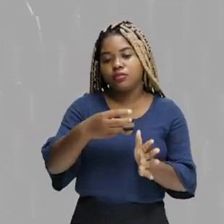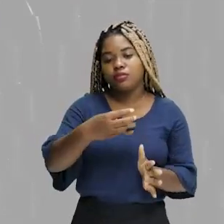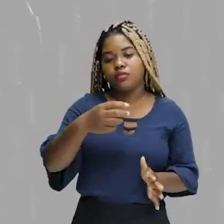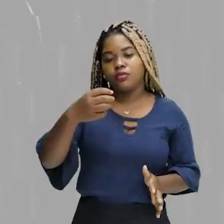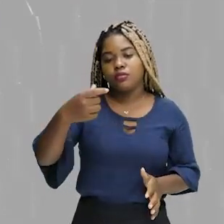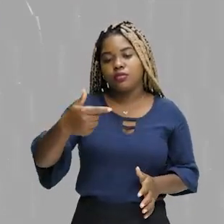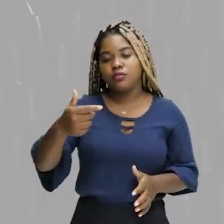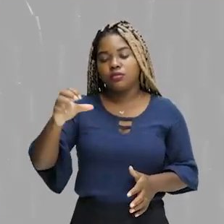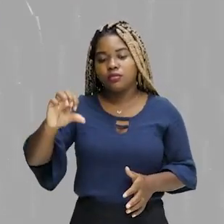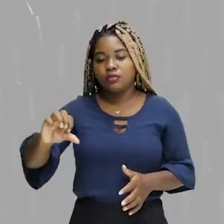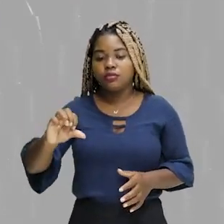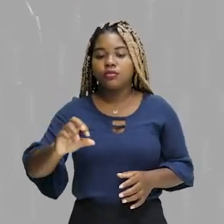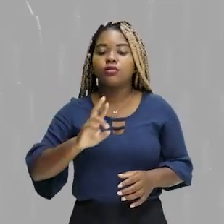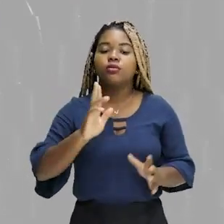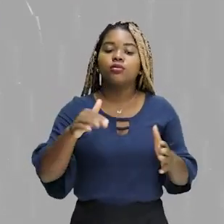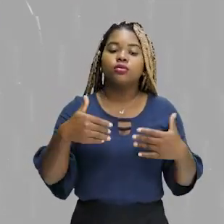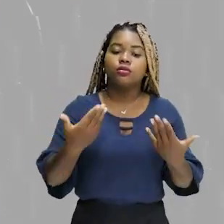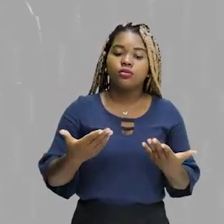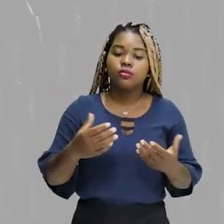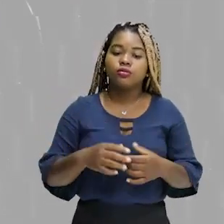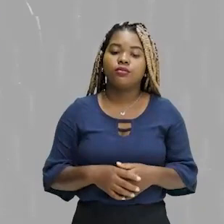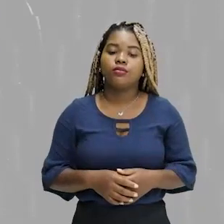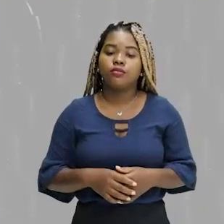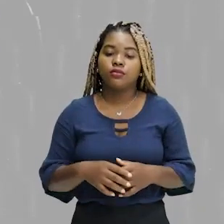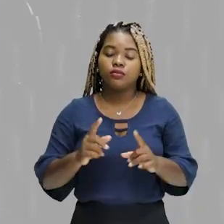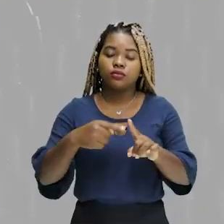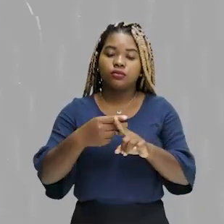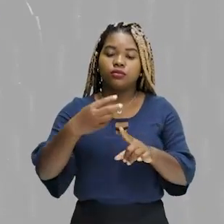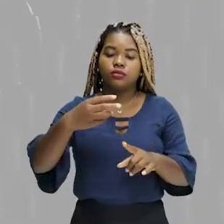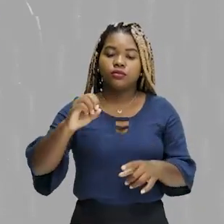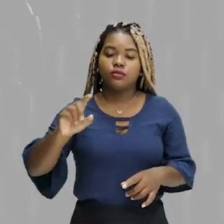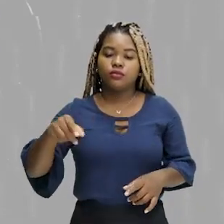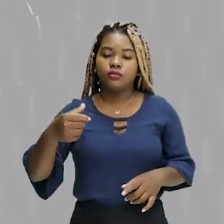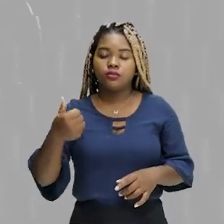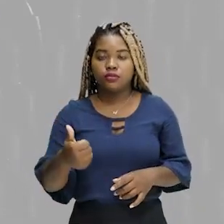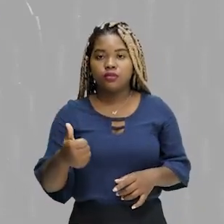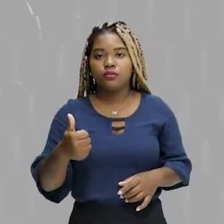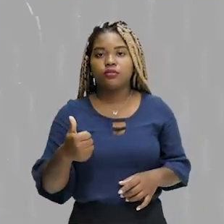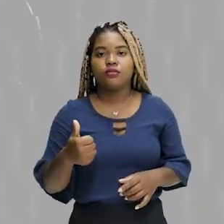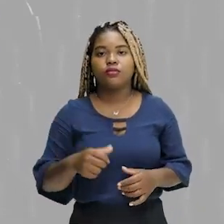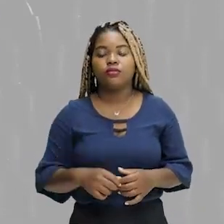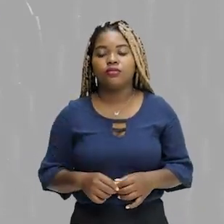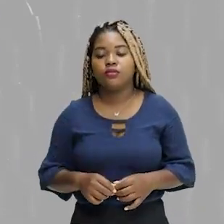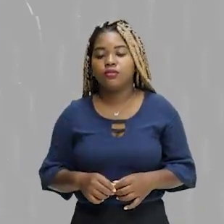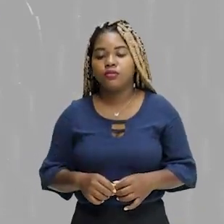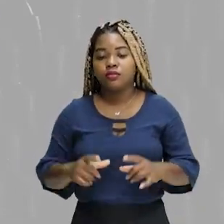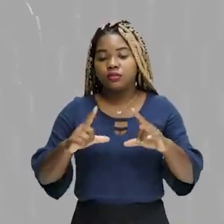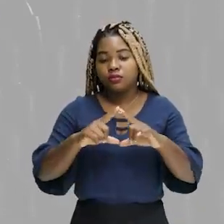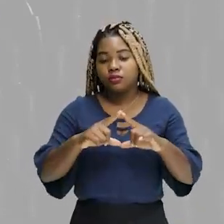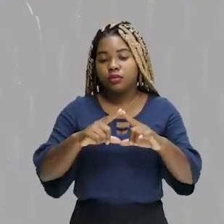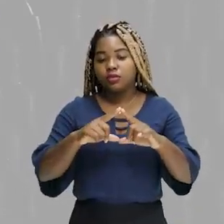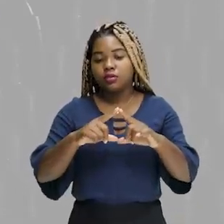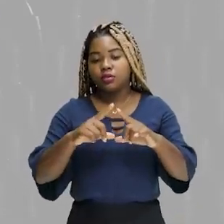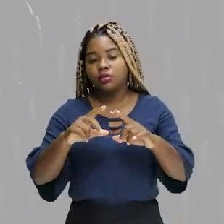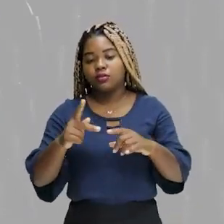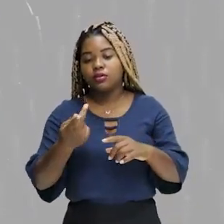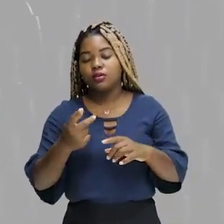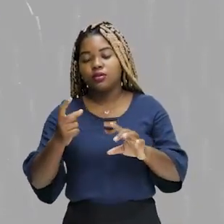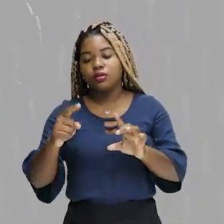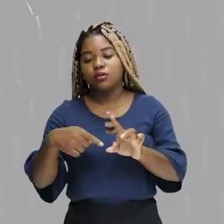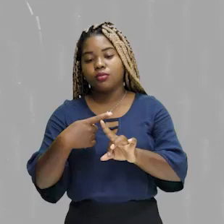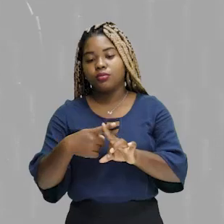329,3. Qual vai ser o resultado? 30,1. o ΔH, né, um ΔH positivo, um